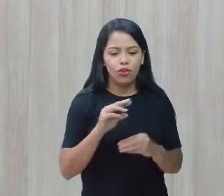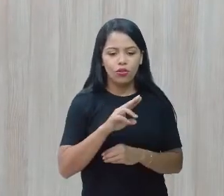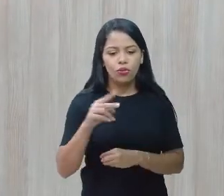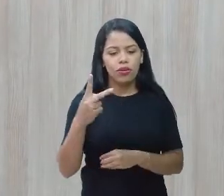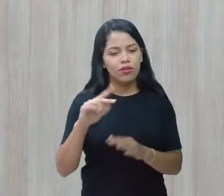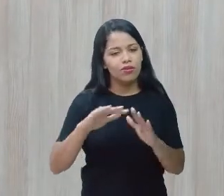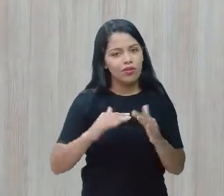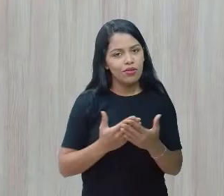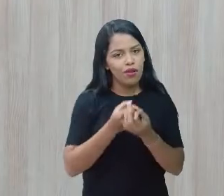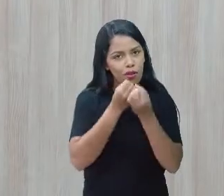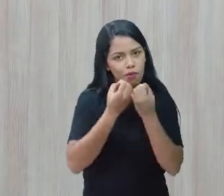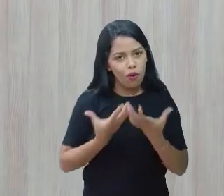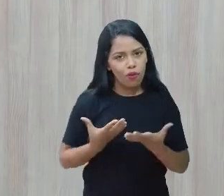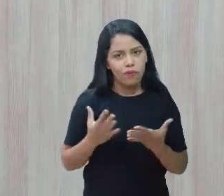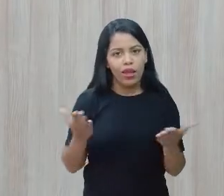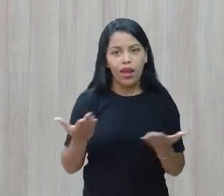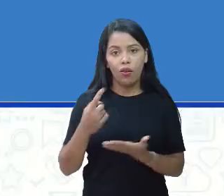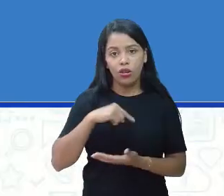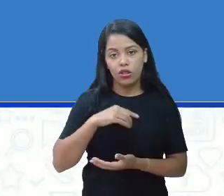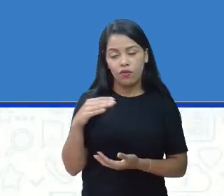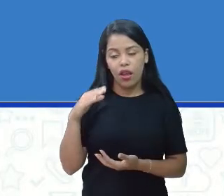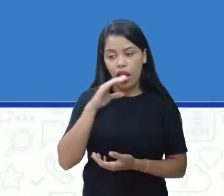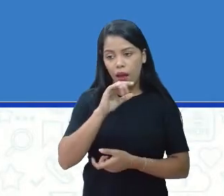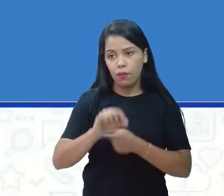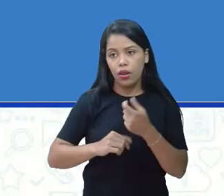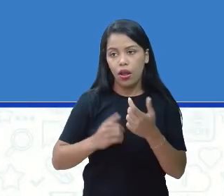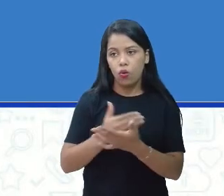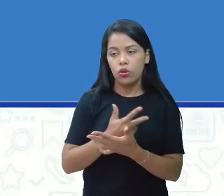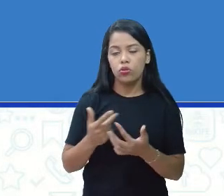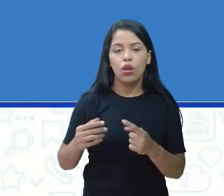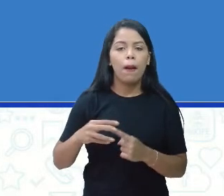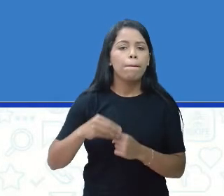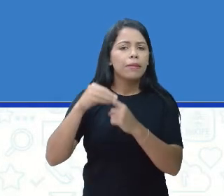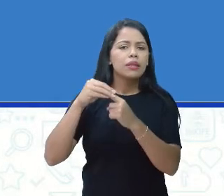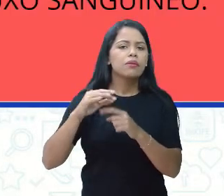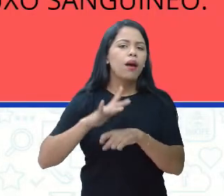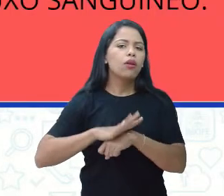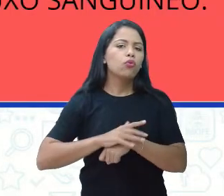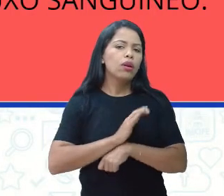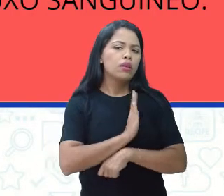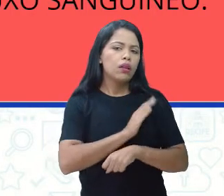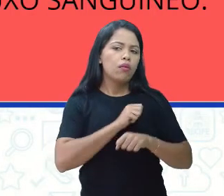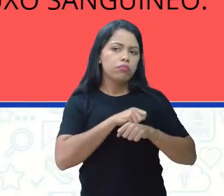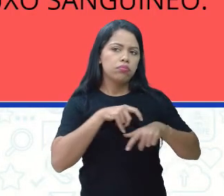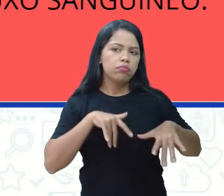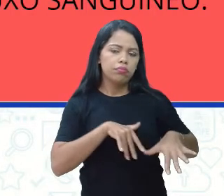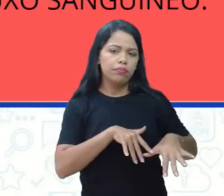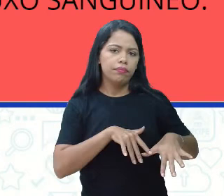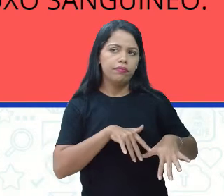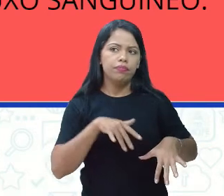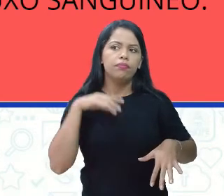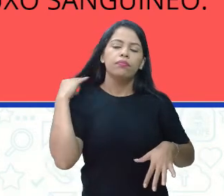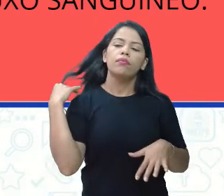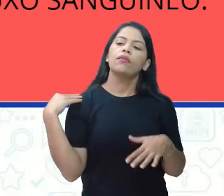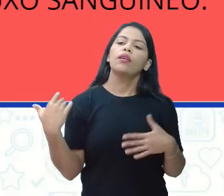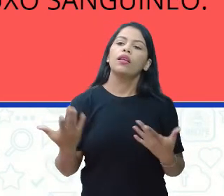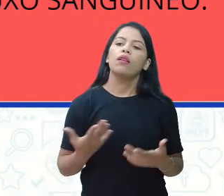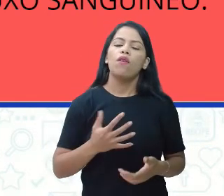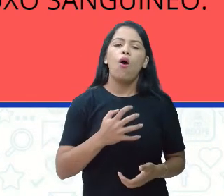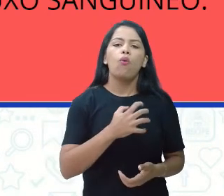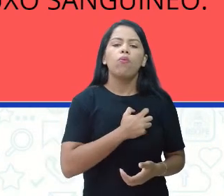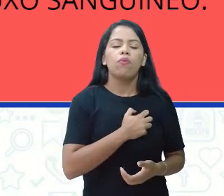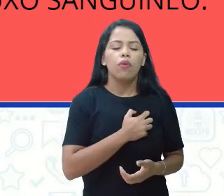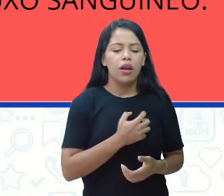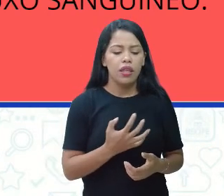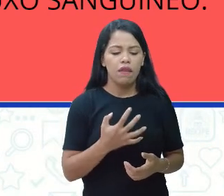bom. Aqui nós vamos ver rapidinho as principais doenças cardiovasculares. E eu estou trazendo aí a questão do infarto,